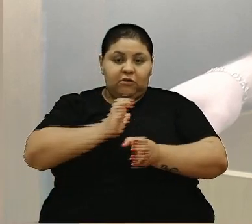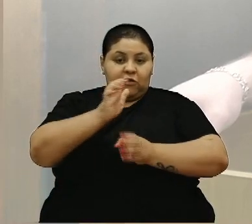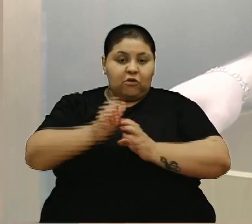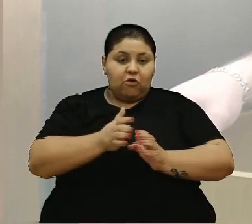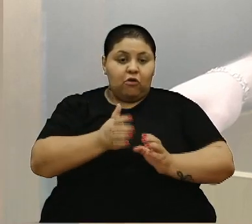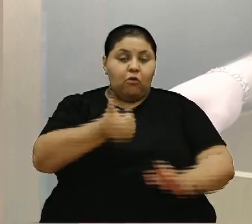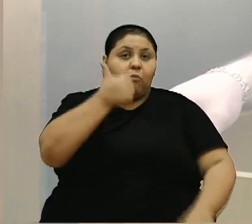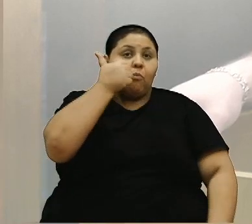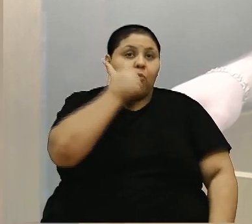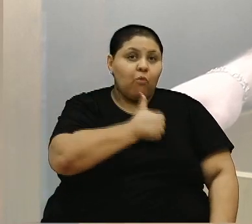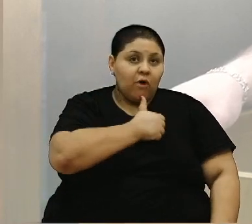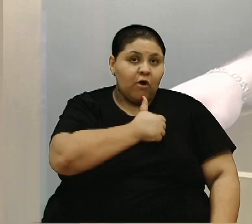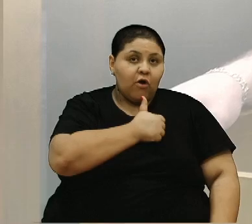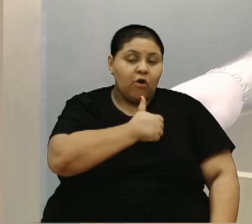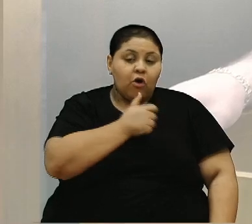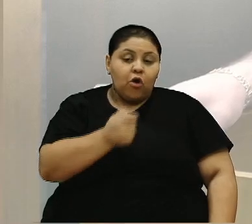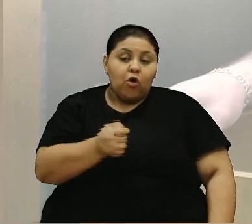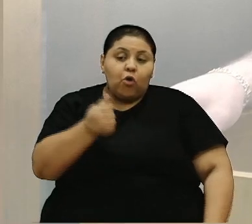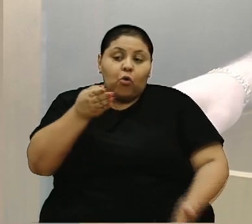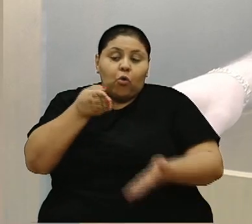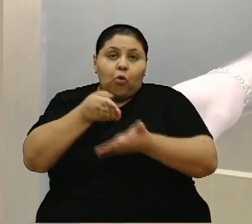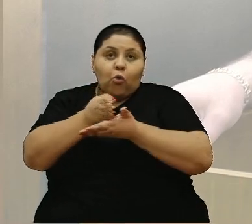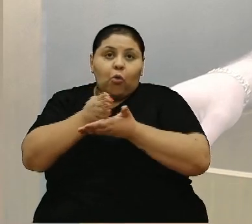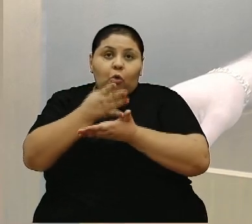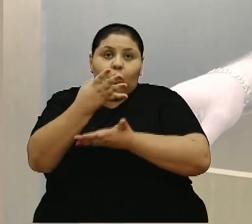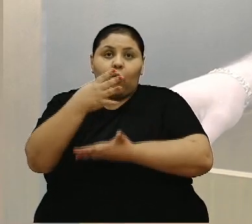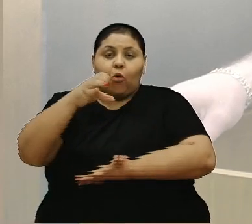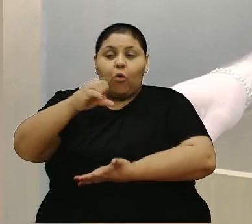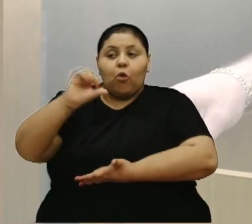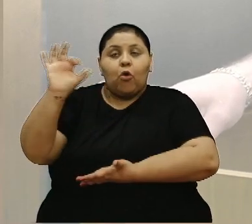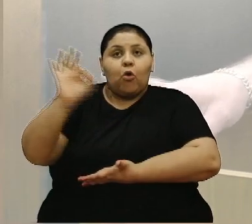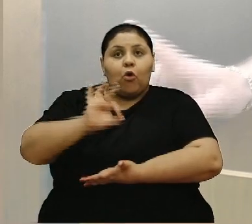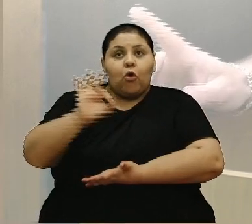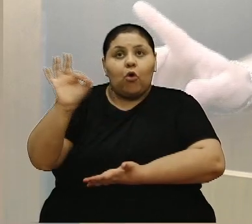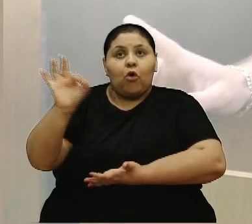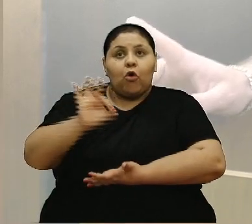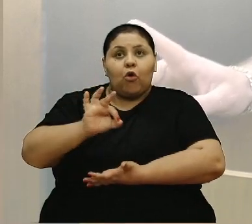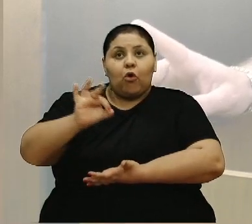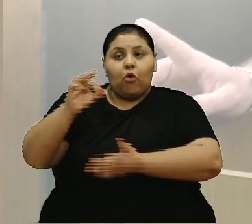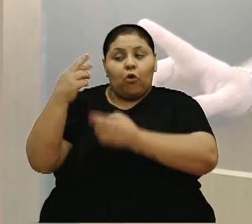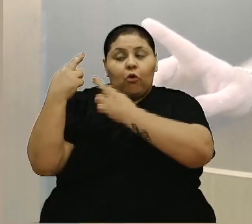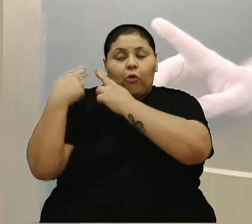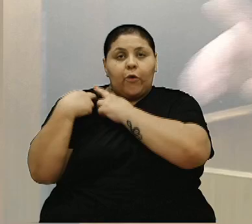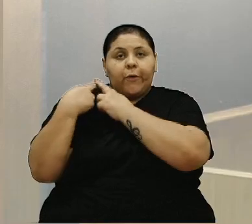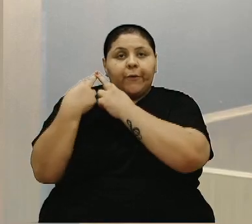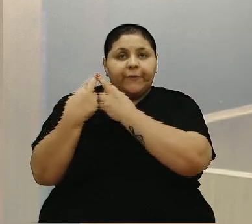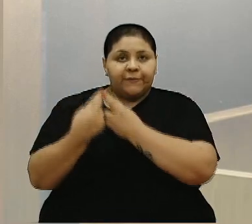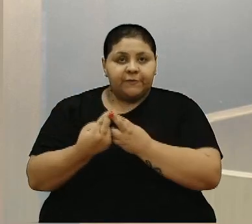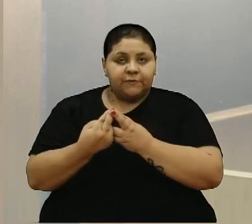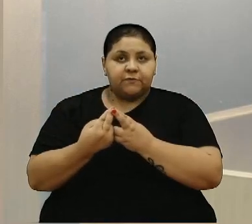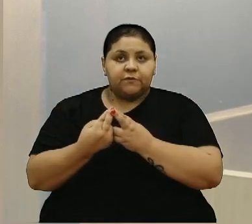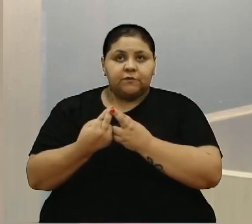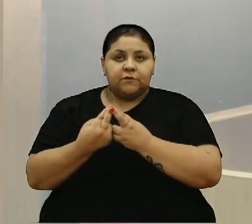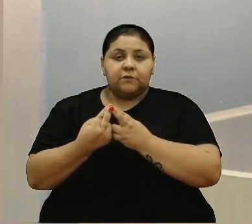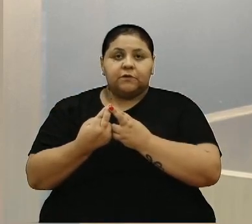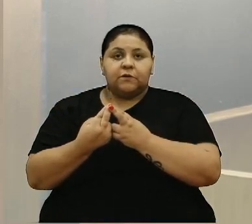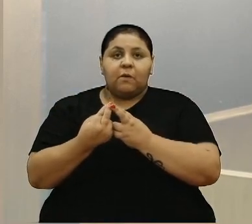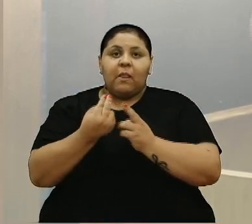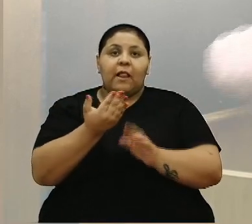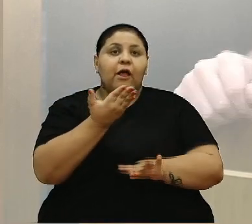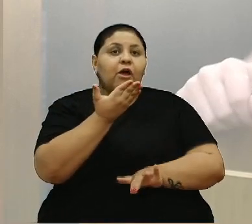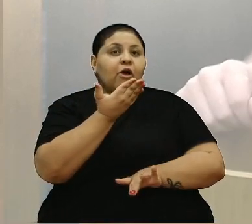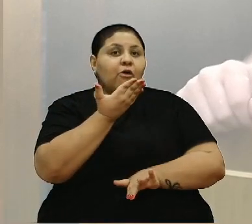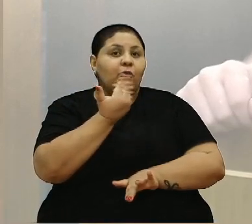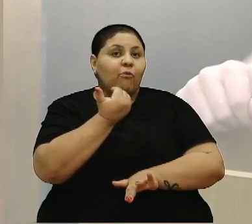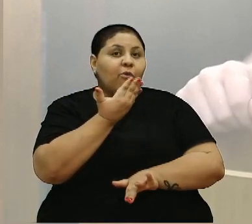mulheres, sendo que quase a metade, 49%, é responsável pelo sustento das